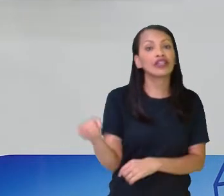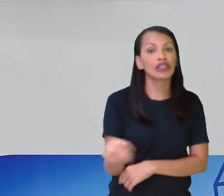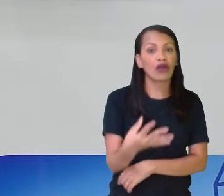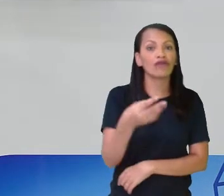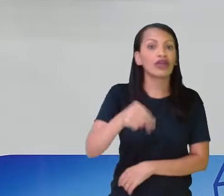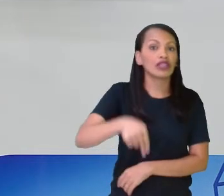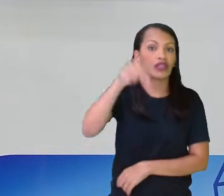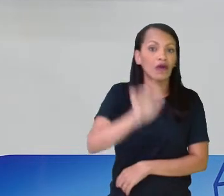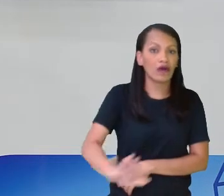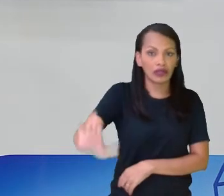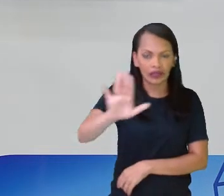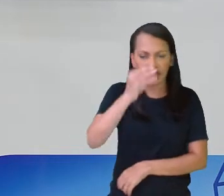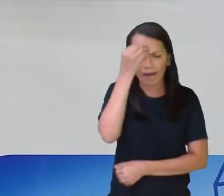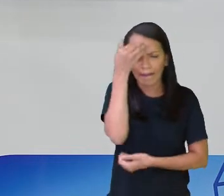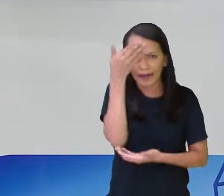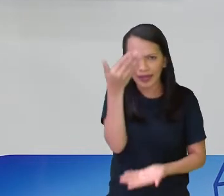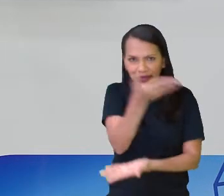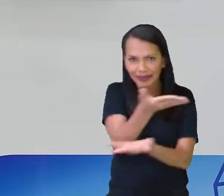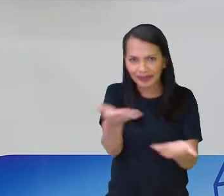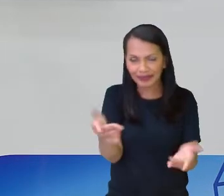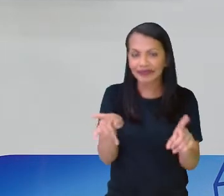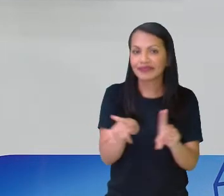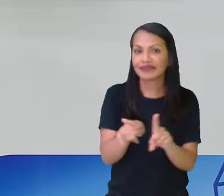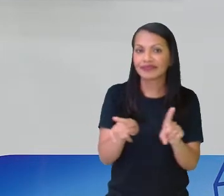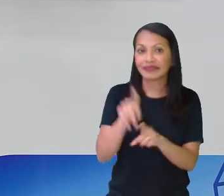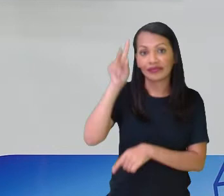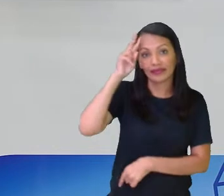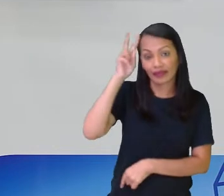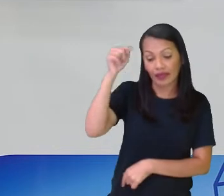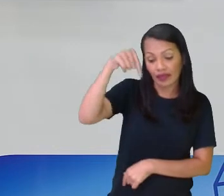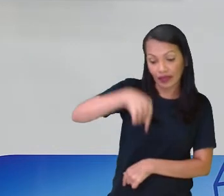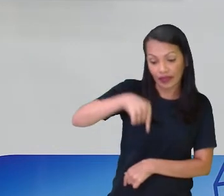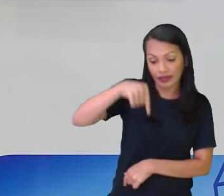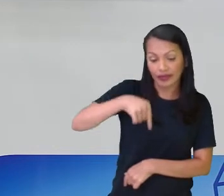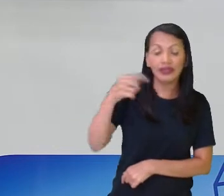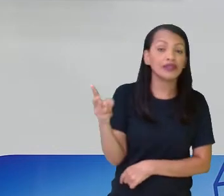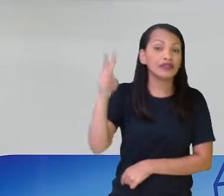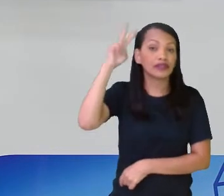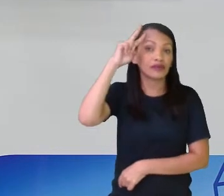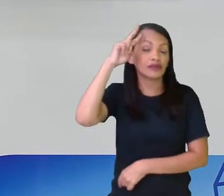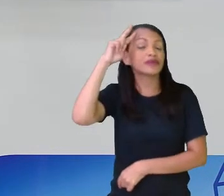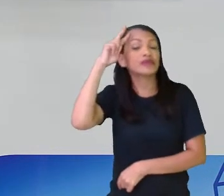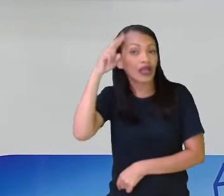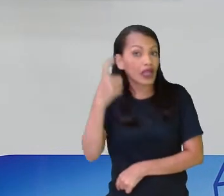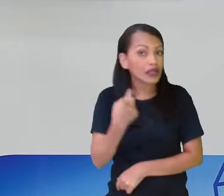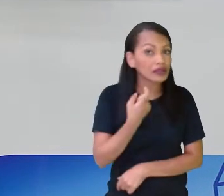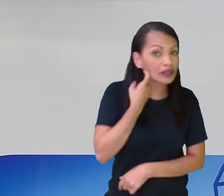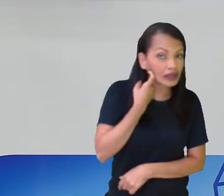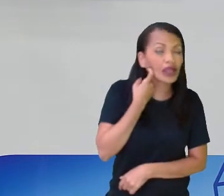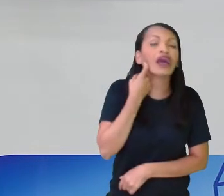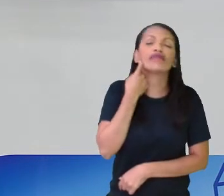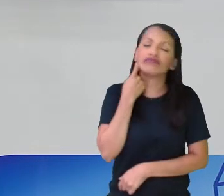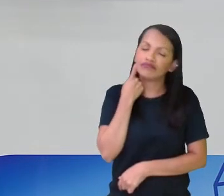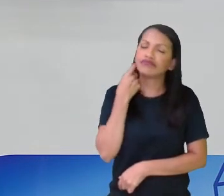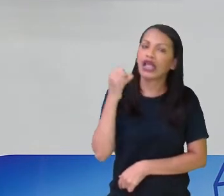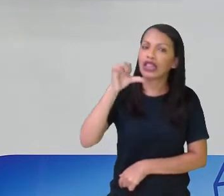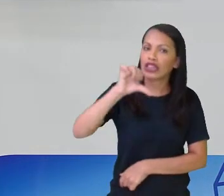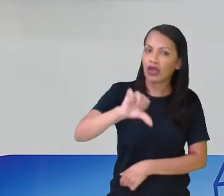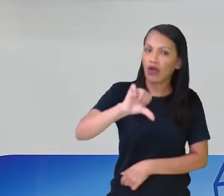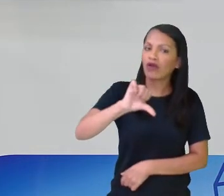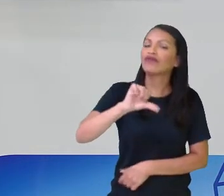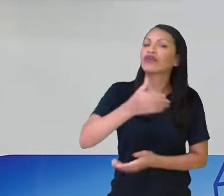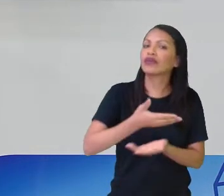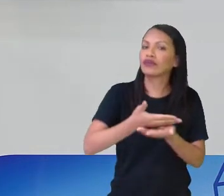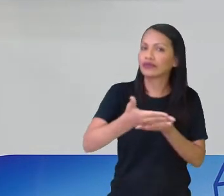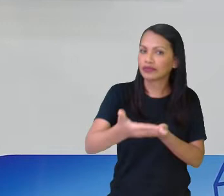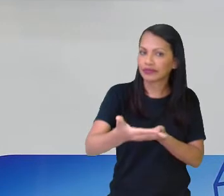por estar aí, tá? Lembrando que estamos aqui de segunda a sexta, sempre às 9 horas da manhã. E 18 horas